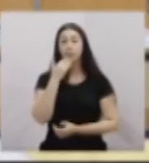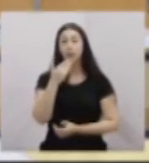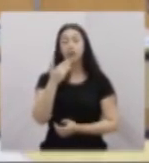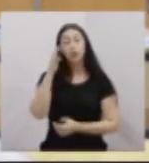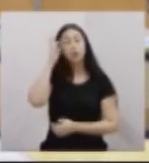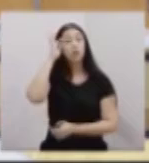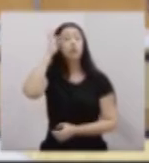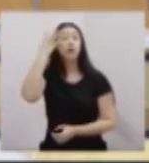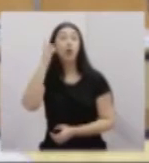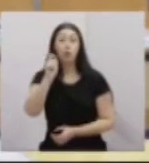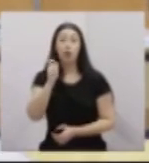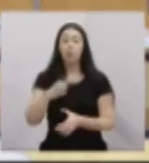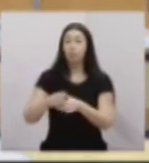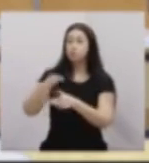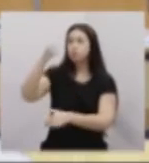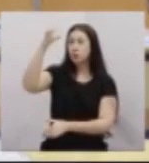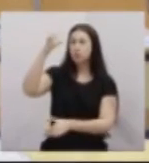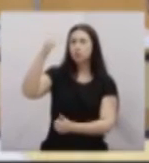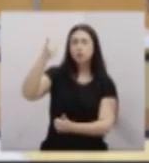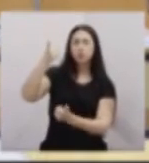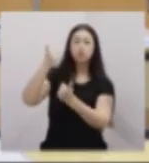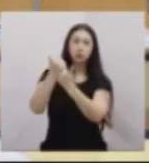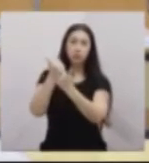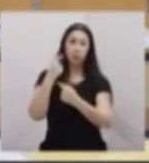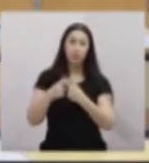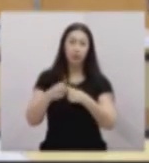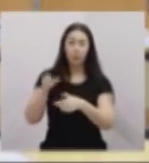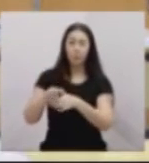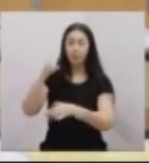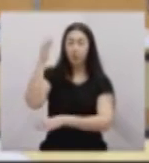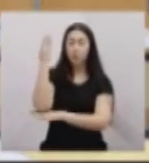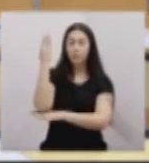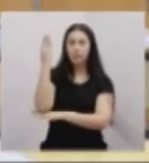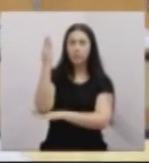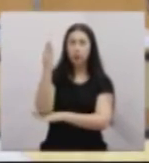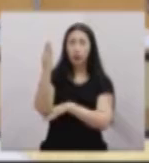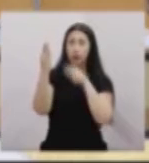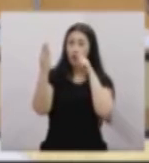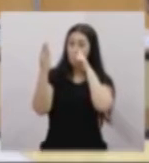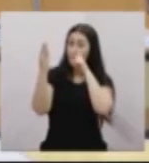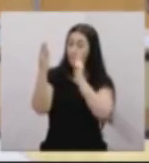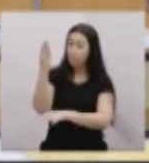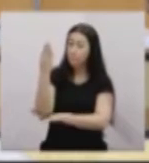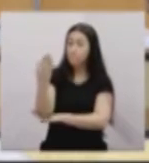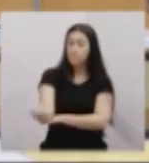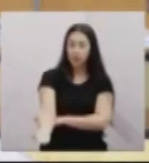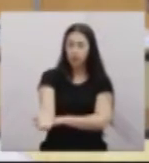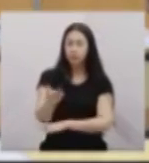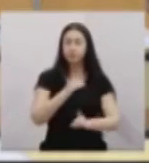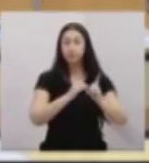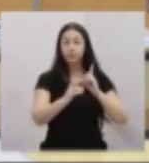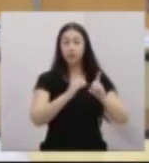providências referente à troca de poste de cimento que encontra torto e com risco de queda na rodovia Presidente